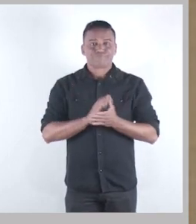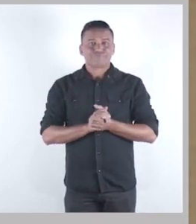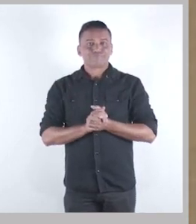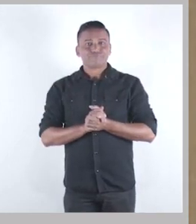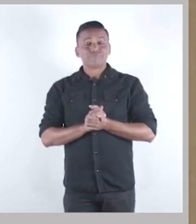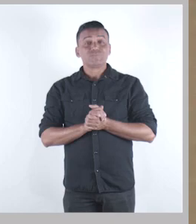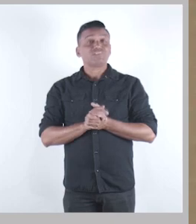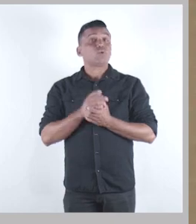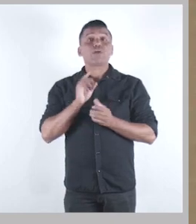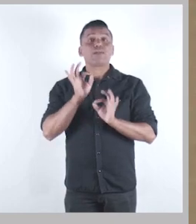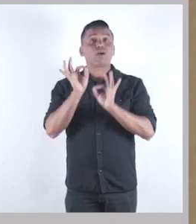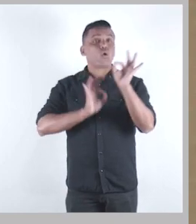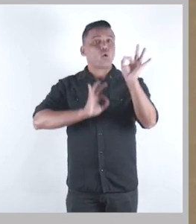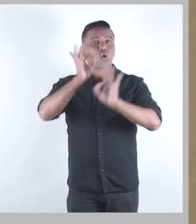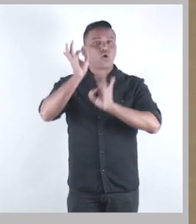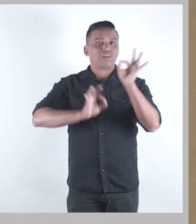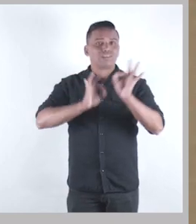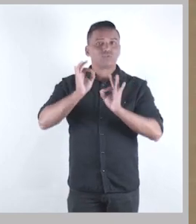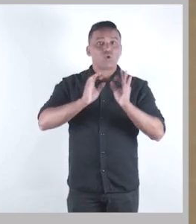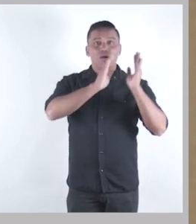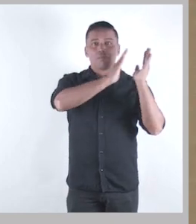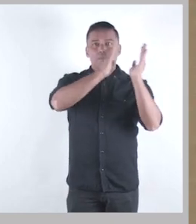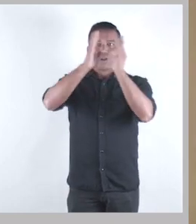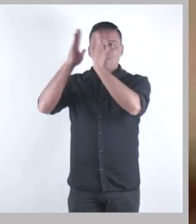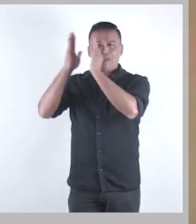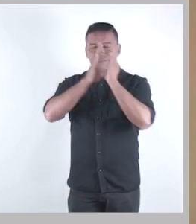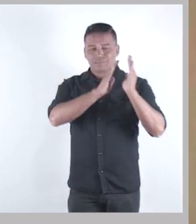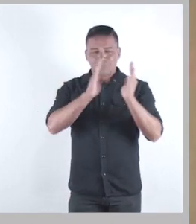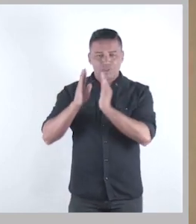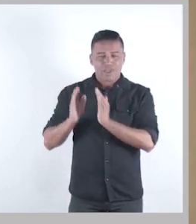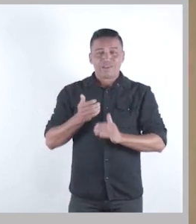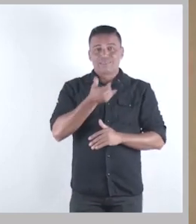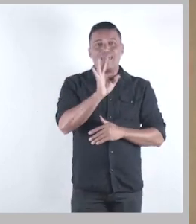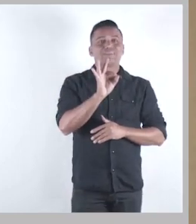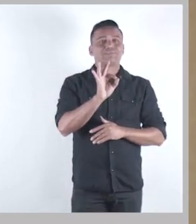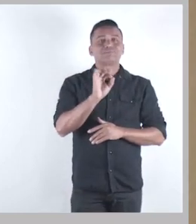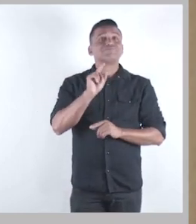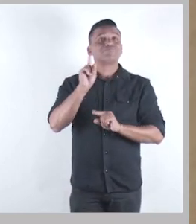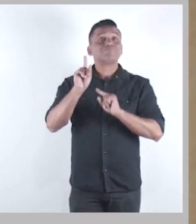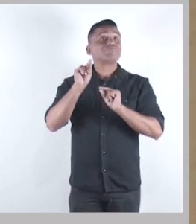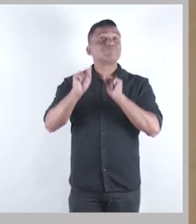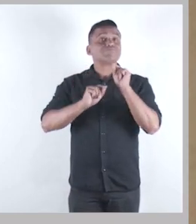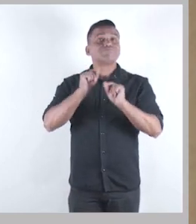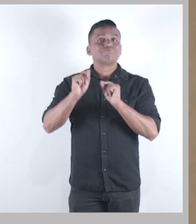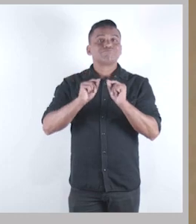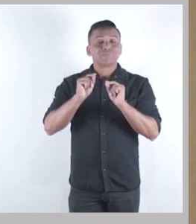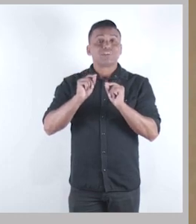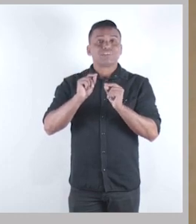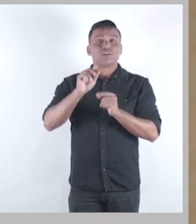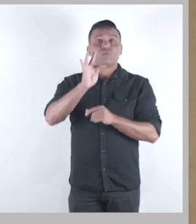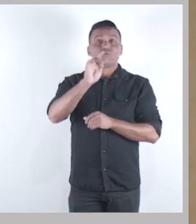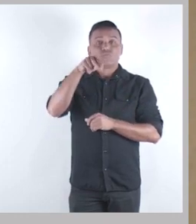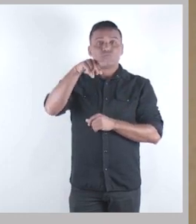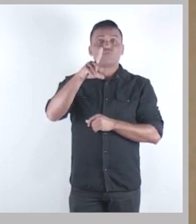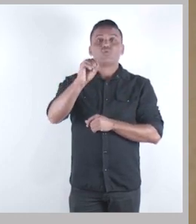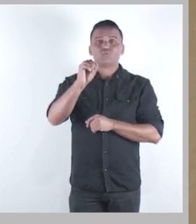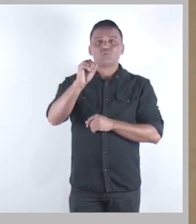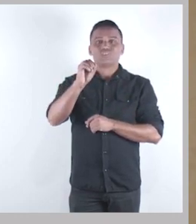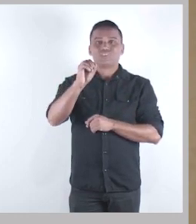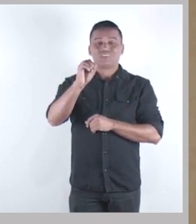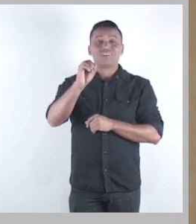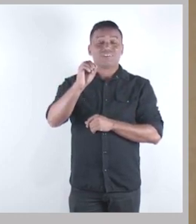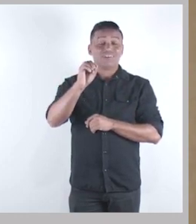Quem reabilitou essas bibliotecas, em tempos em que o presidente do Fundo Bibliográfico, que era o professor Lourenço, quem reabilitou foi o